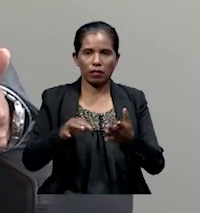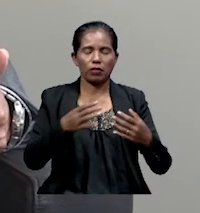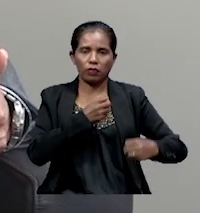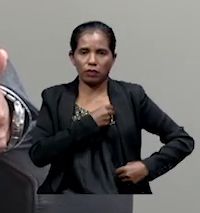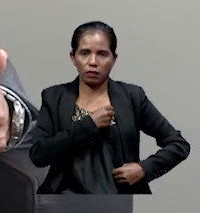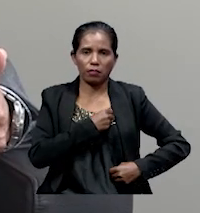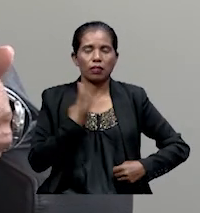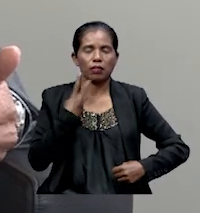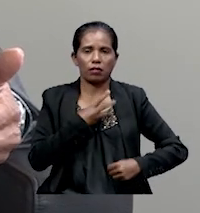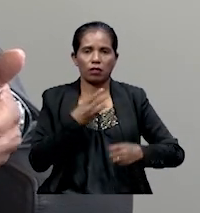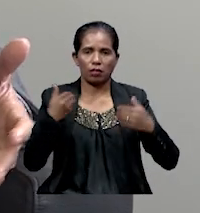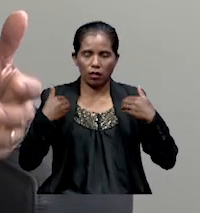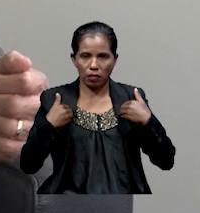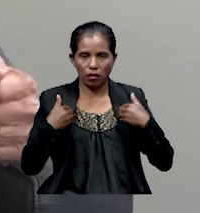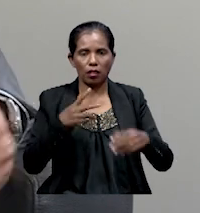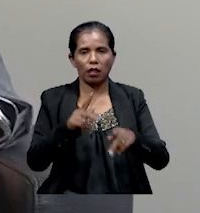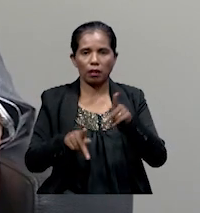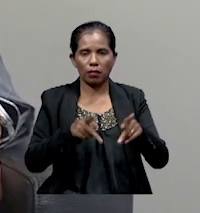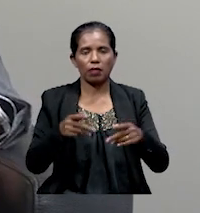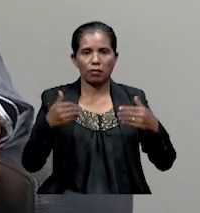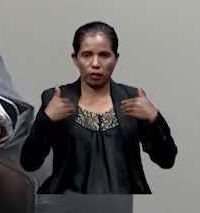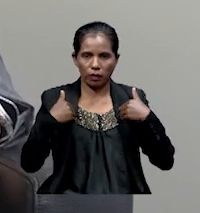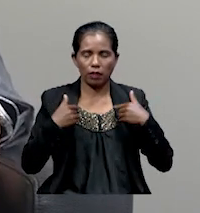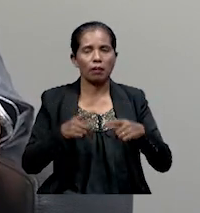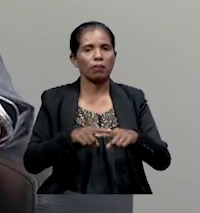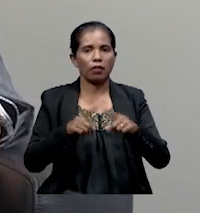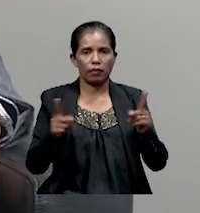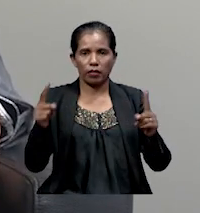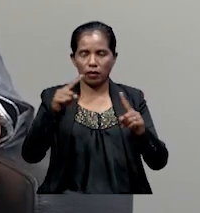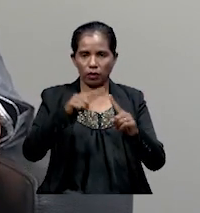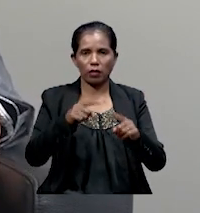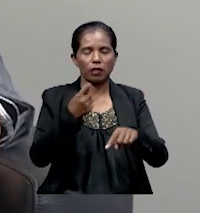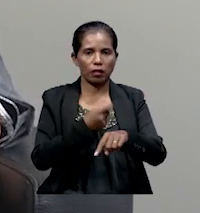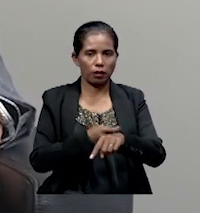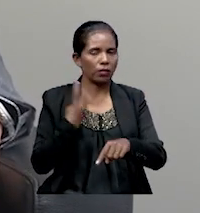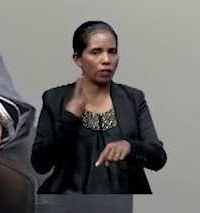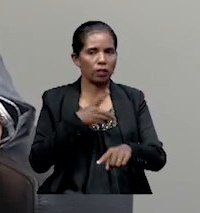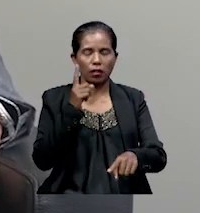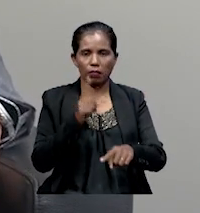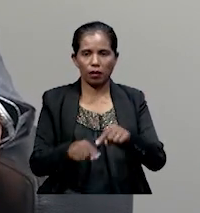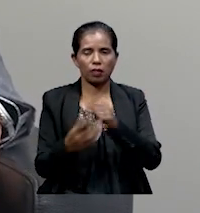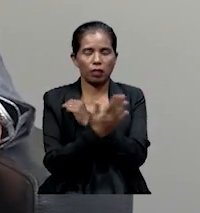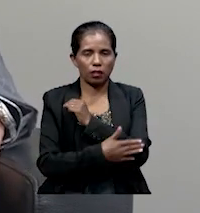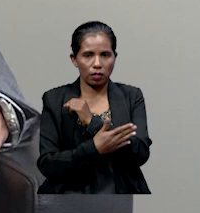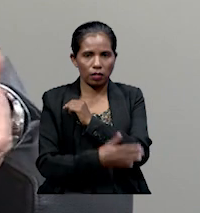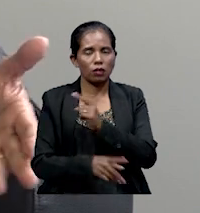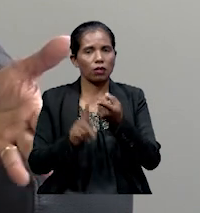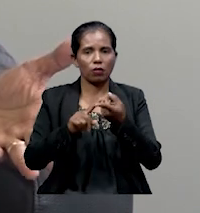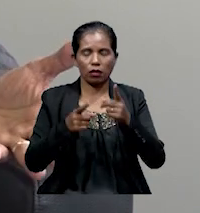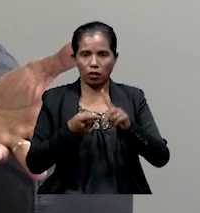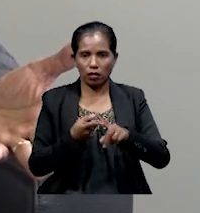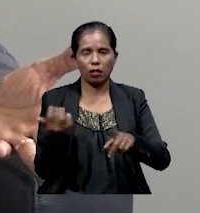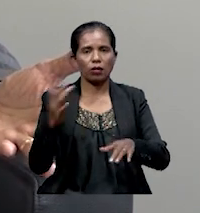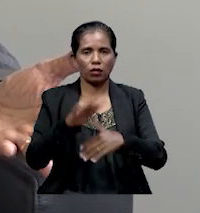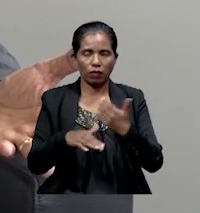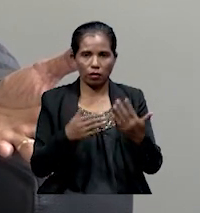a população na vida e a mas bem todo tempo de lá bem e tinha países amigos será países amigos